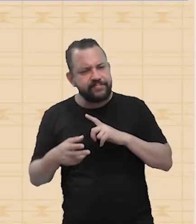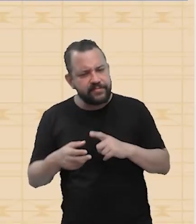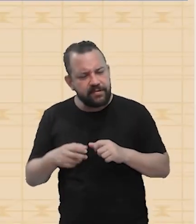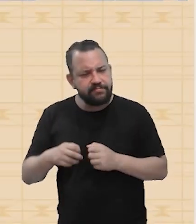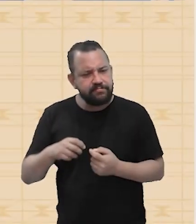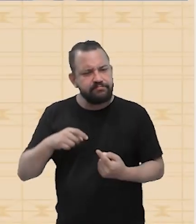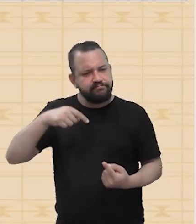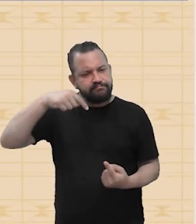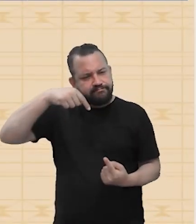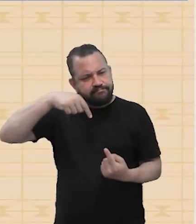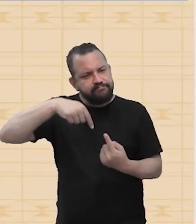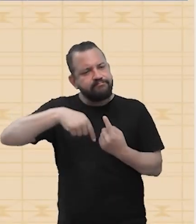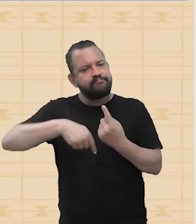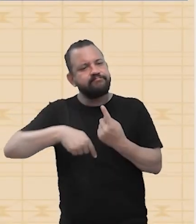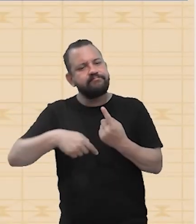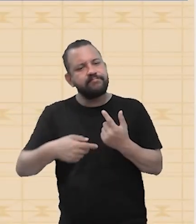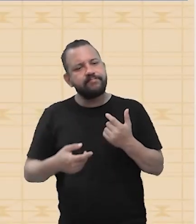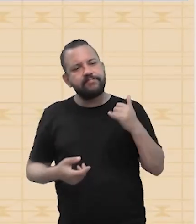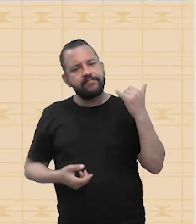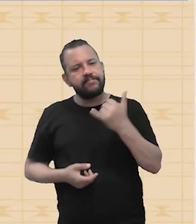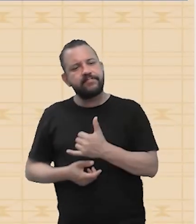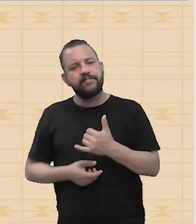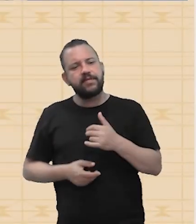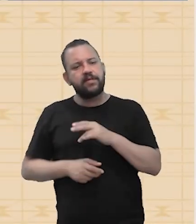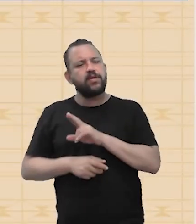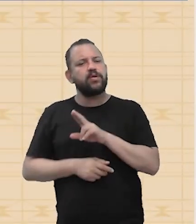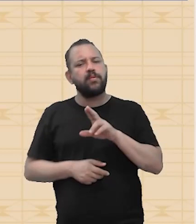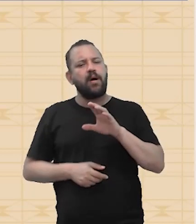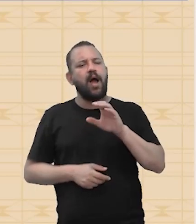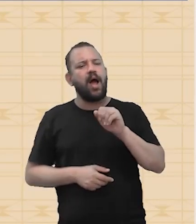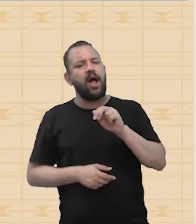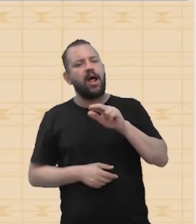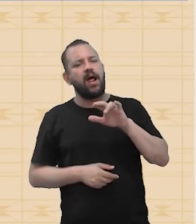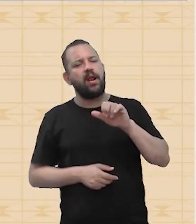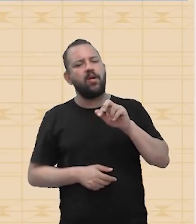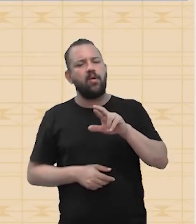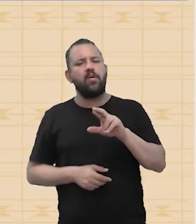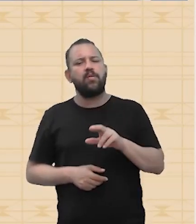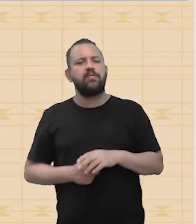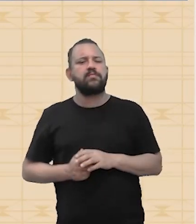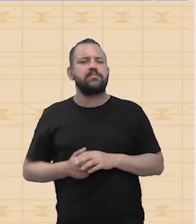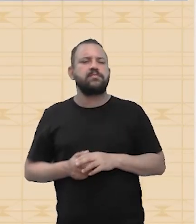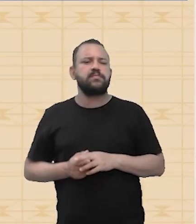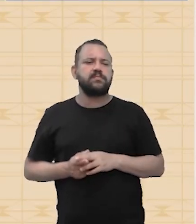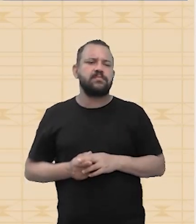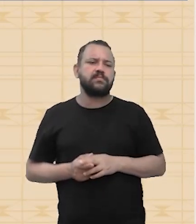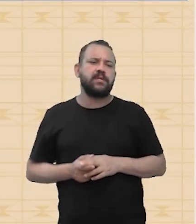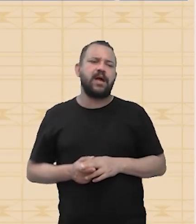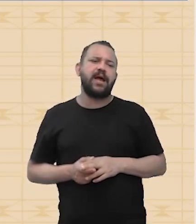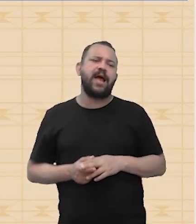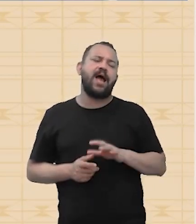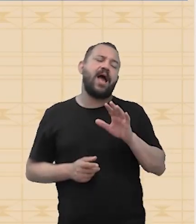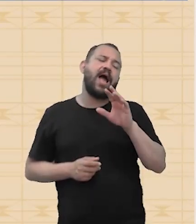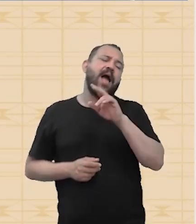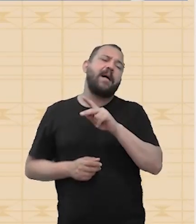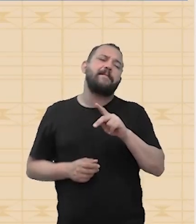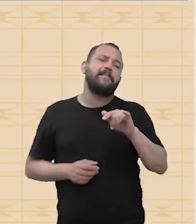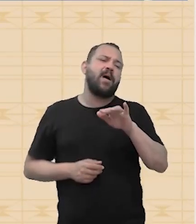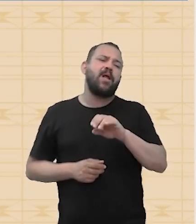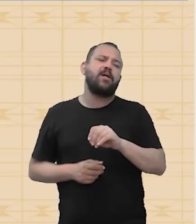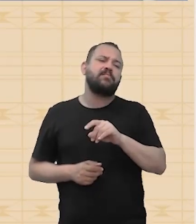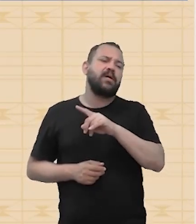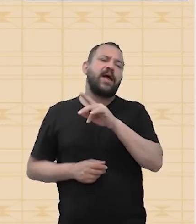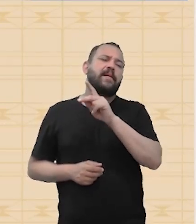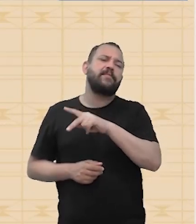essa energia que nós vamos chamar de calor. E aí você deve estar pensando assim, ah, Paulinho, e essa sensação, calor